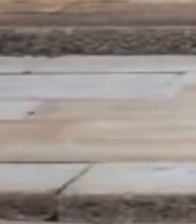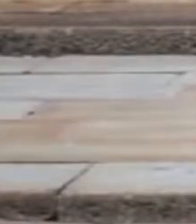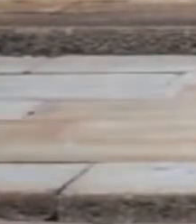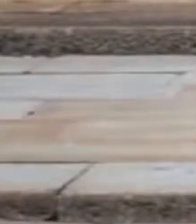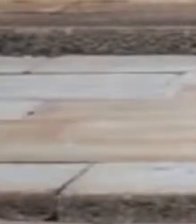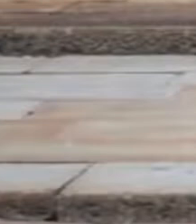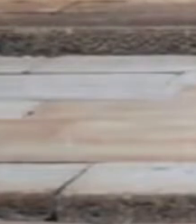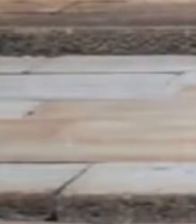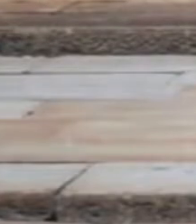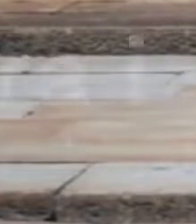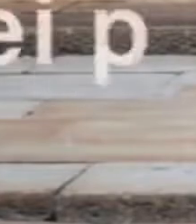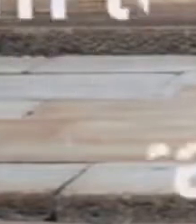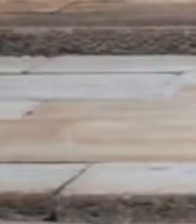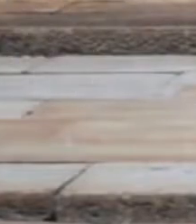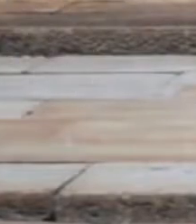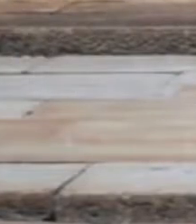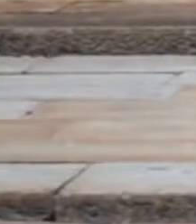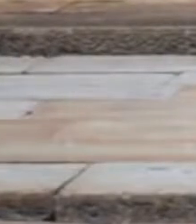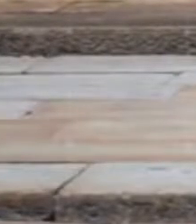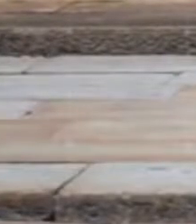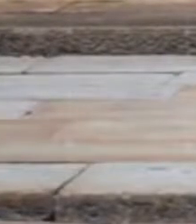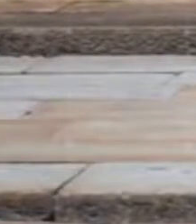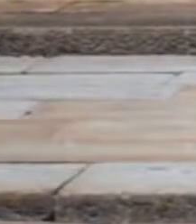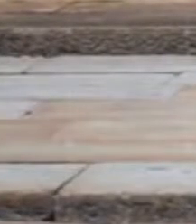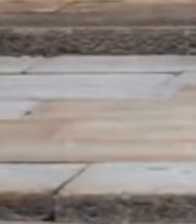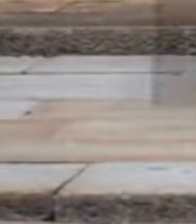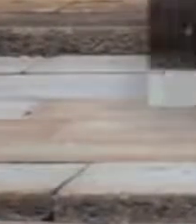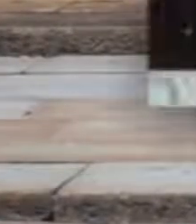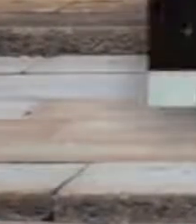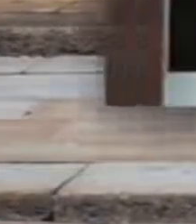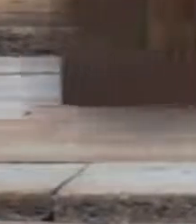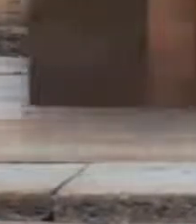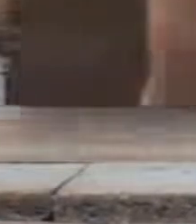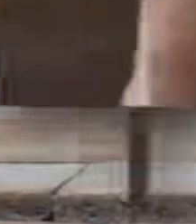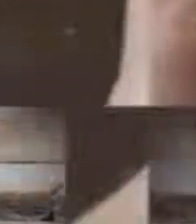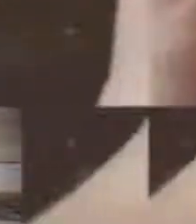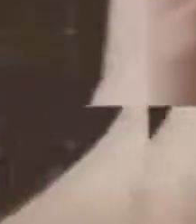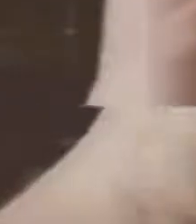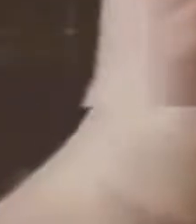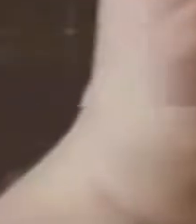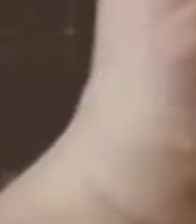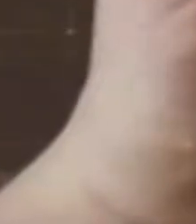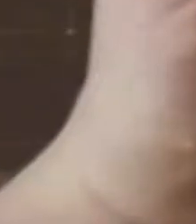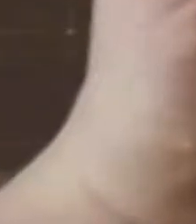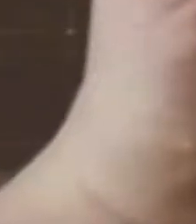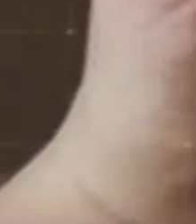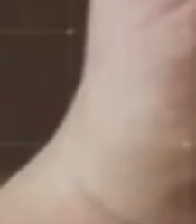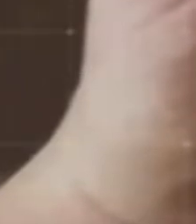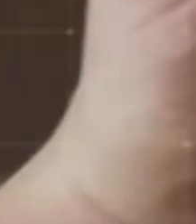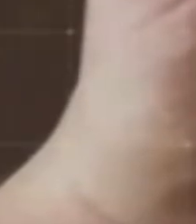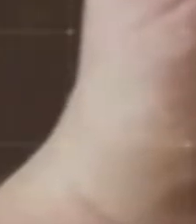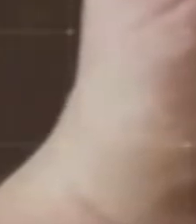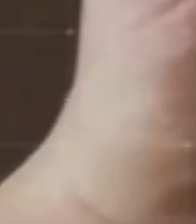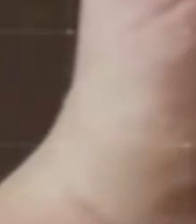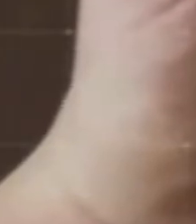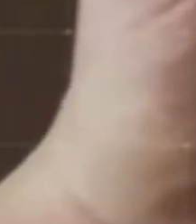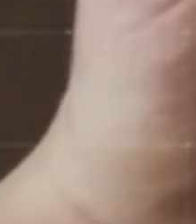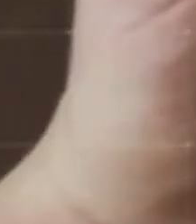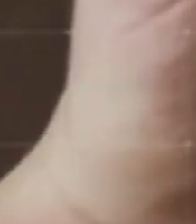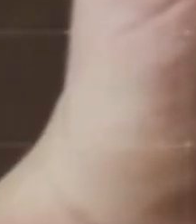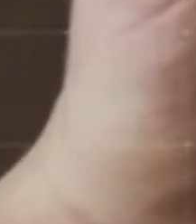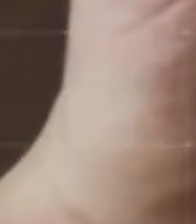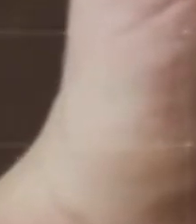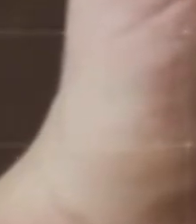e ainda comete outro delito. Mas tem lei para isso? Tem sim, é o crime de receptação. É quando você